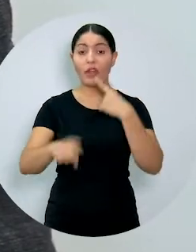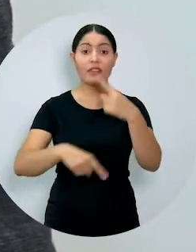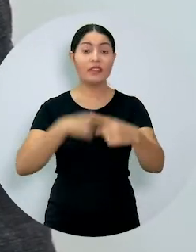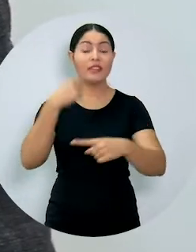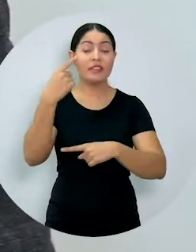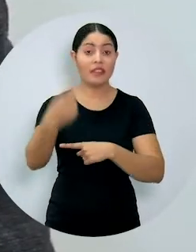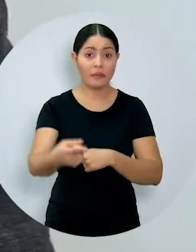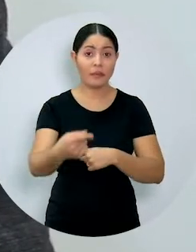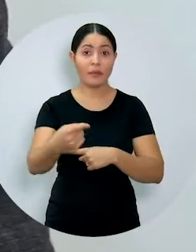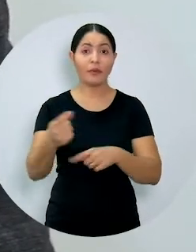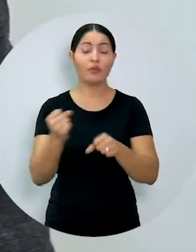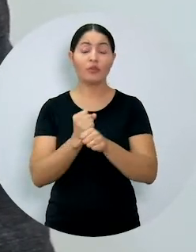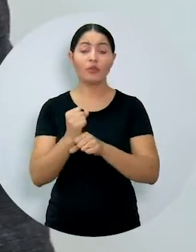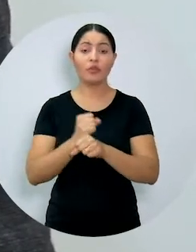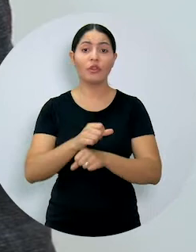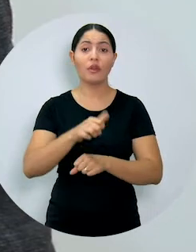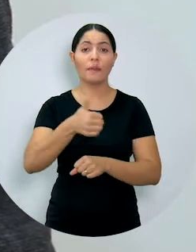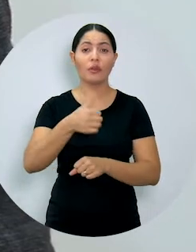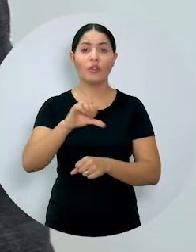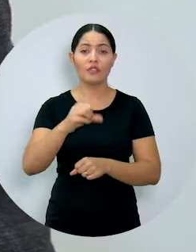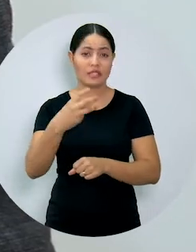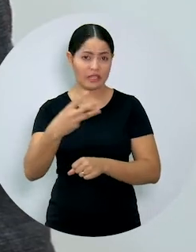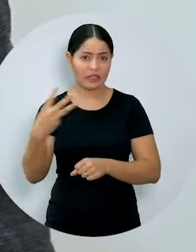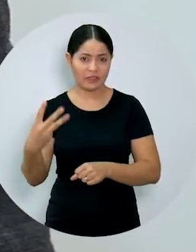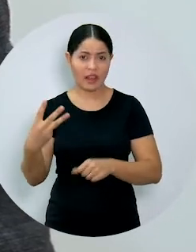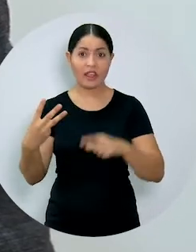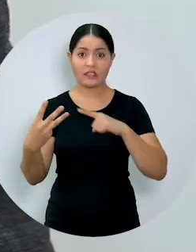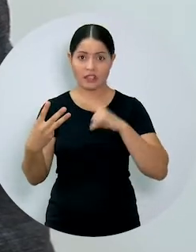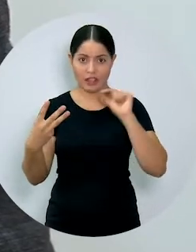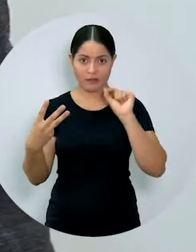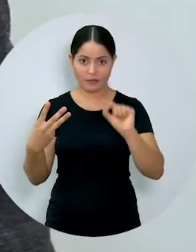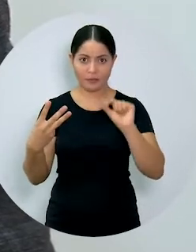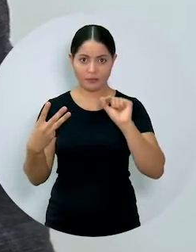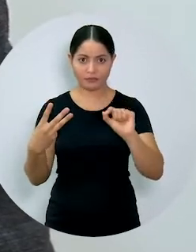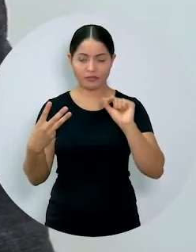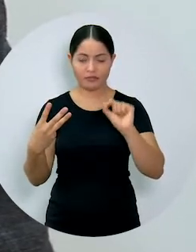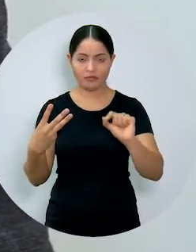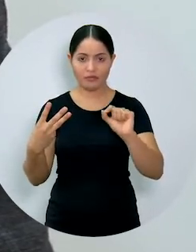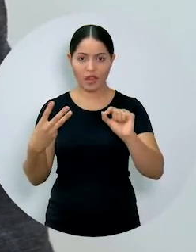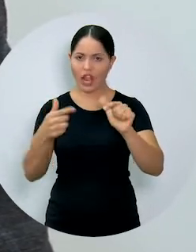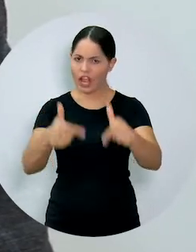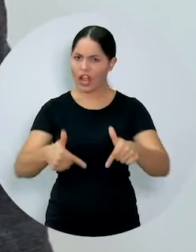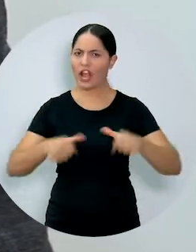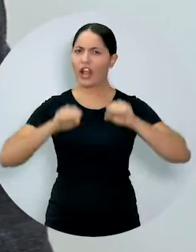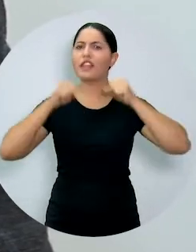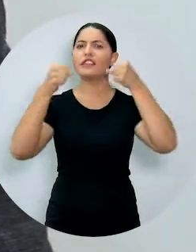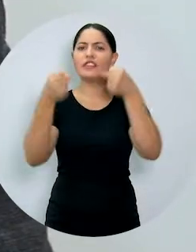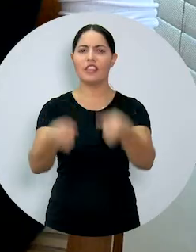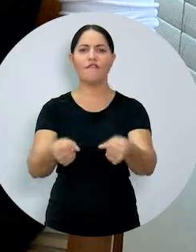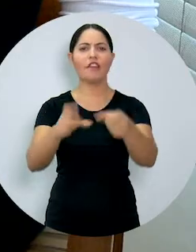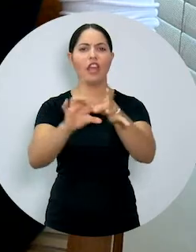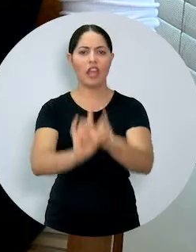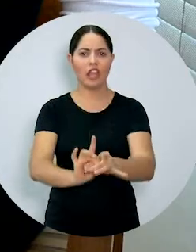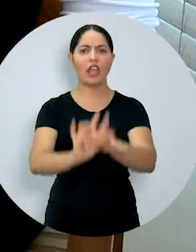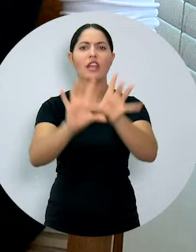depois de constituída em 1933, veio a ser um bastião de defesa das